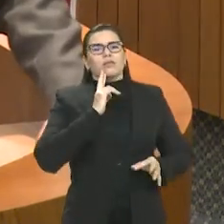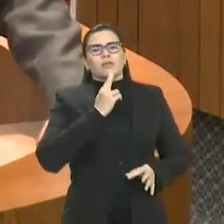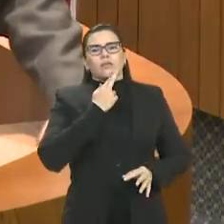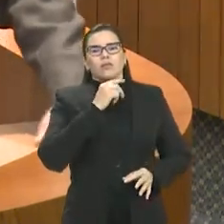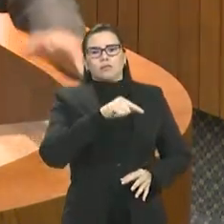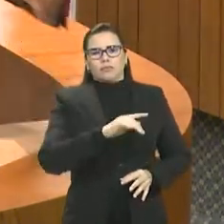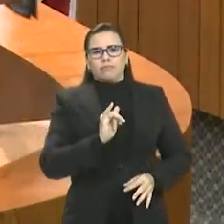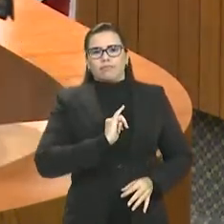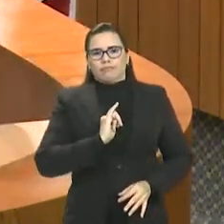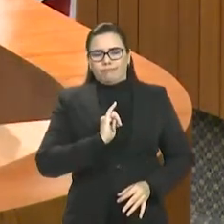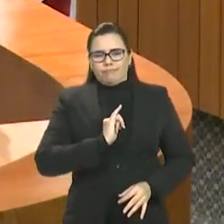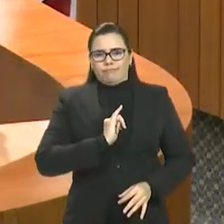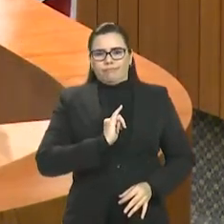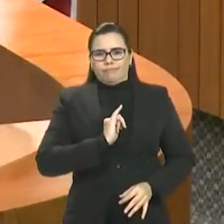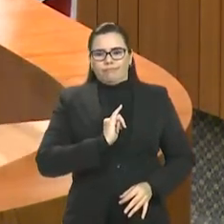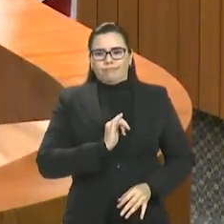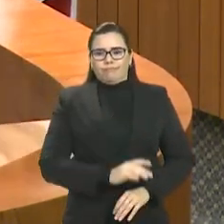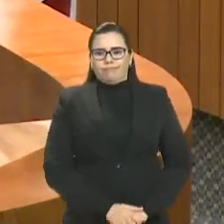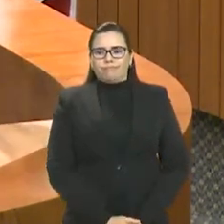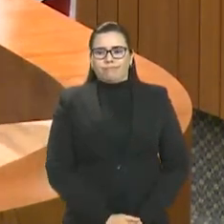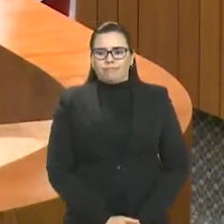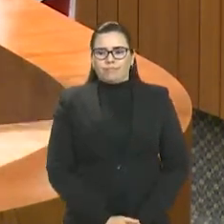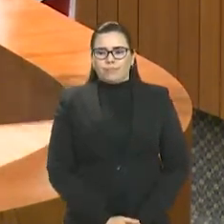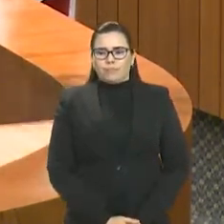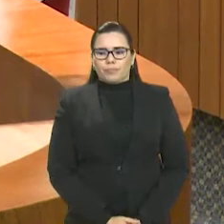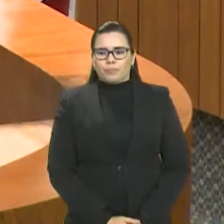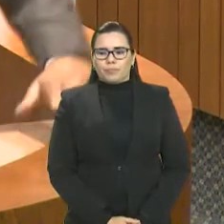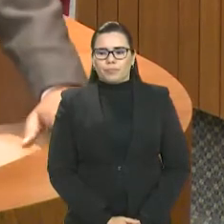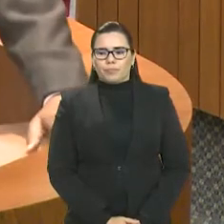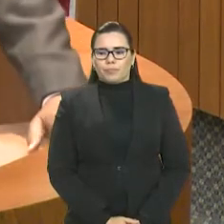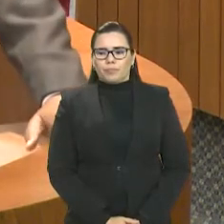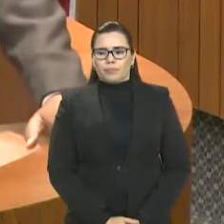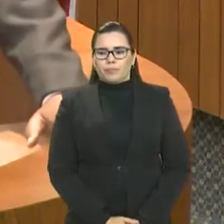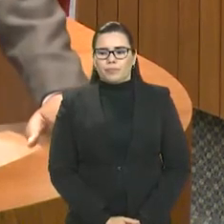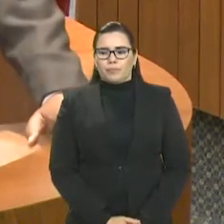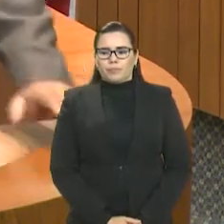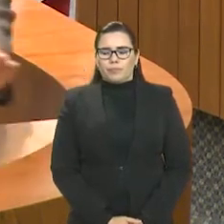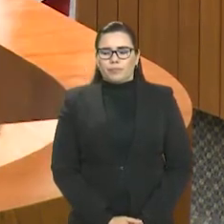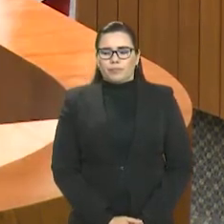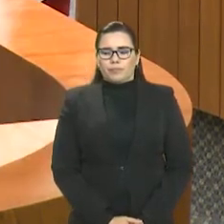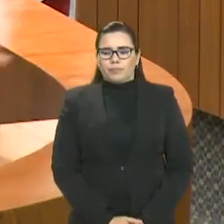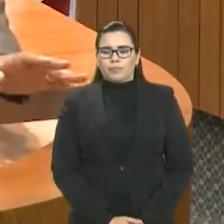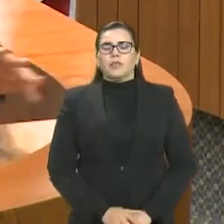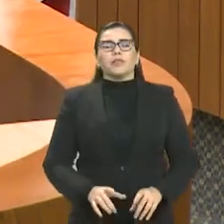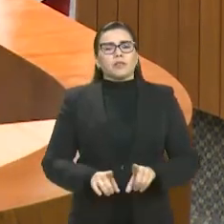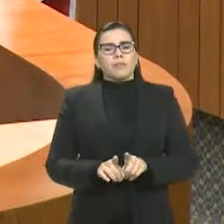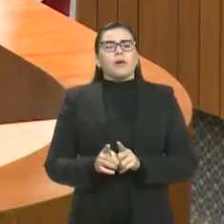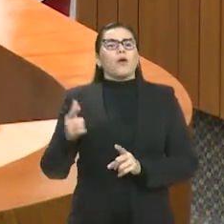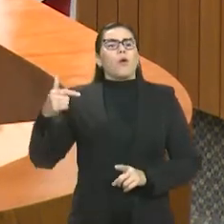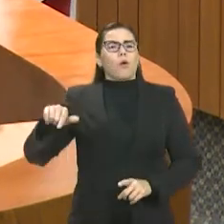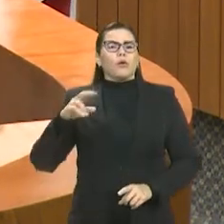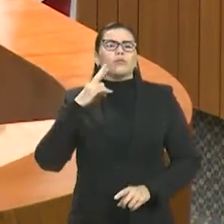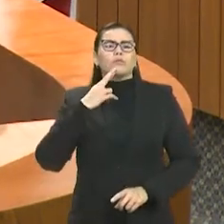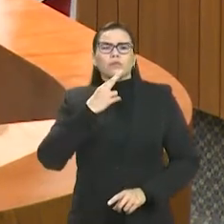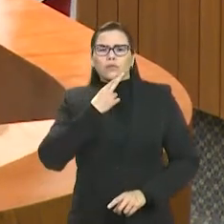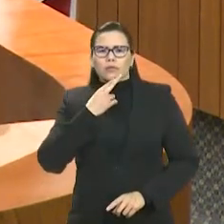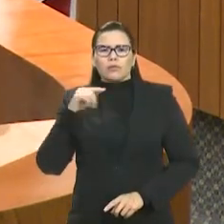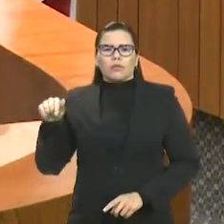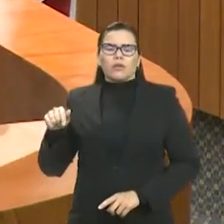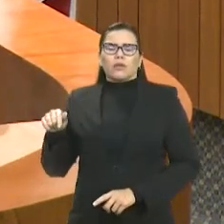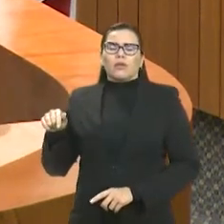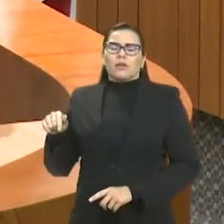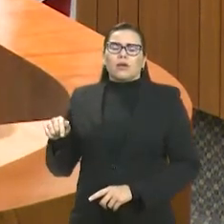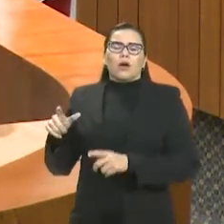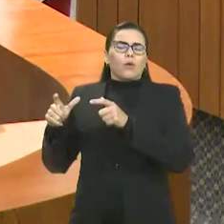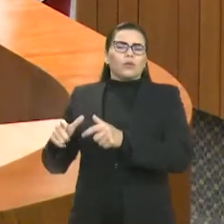Imperatriz, e já está encaminhado para ser implantado o restaurante popular também na Pedro Neiva de Santana.